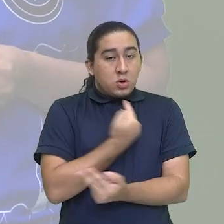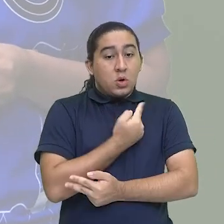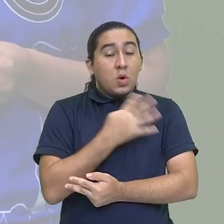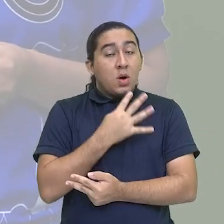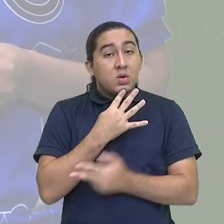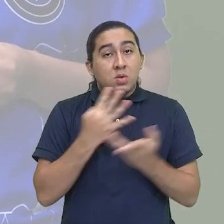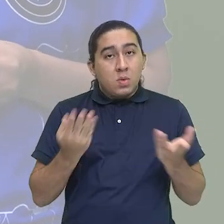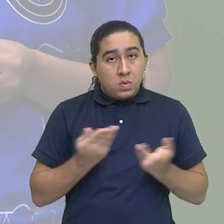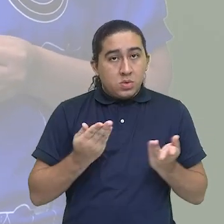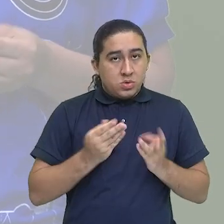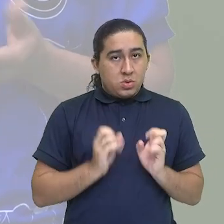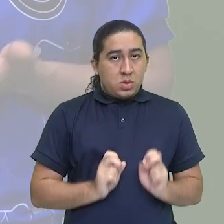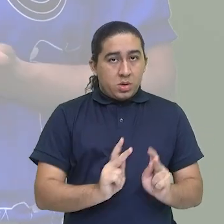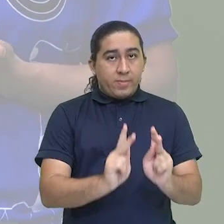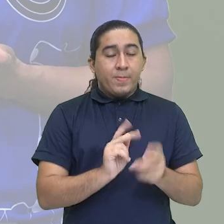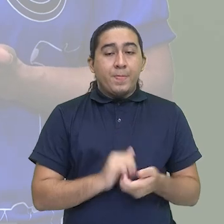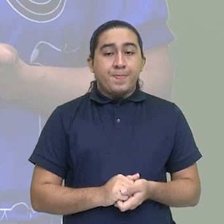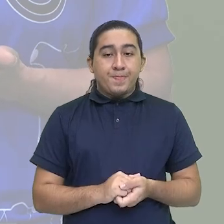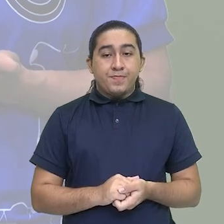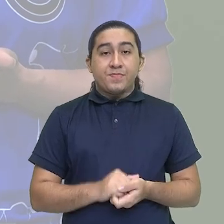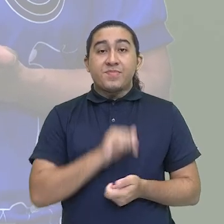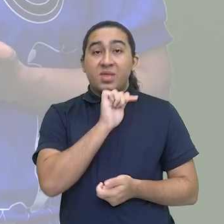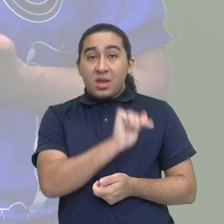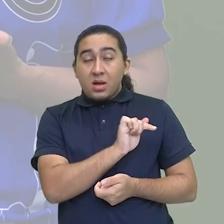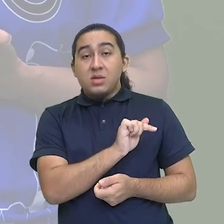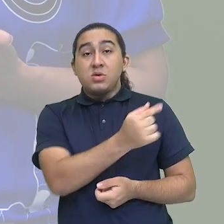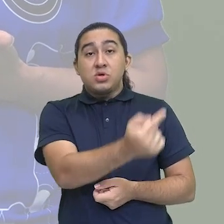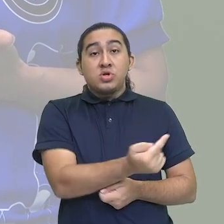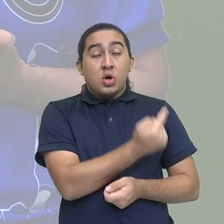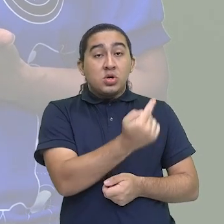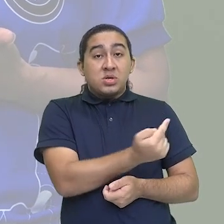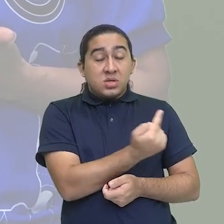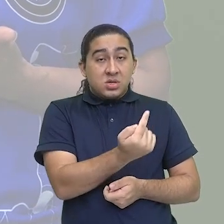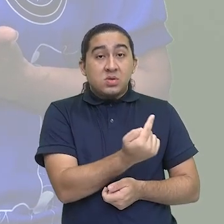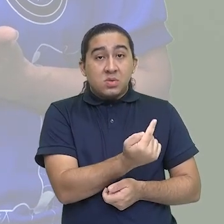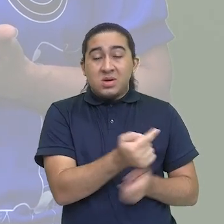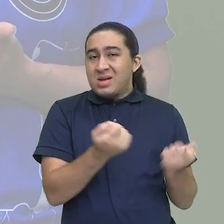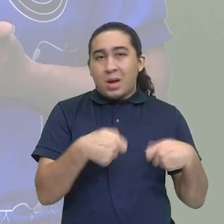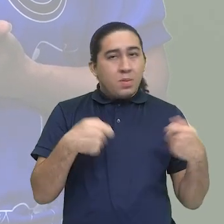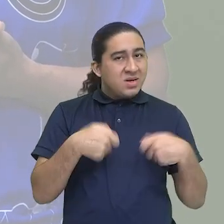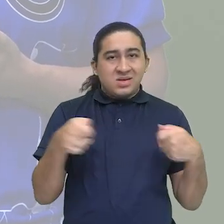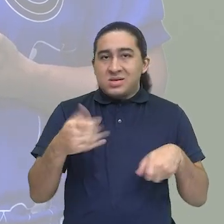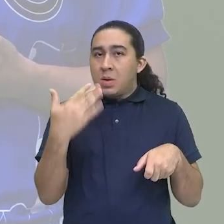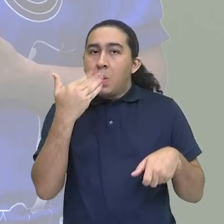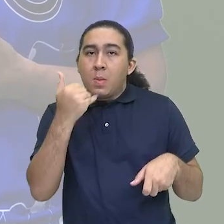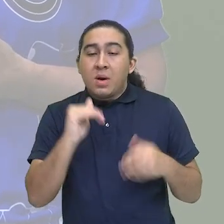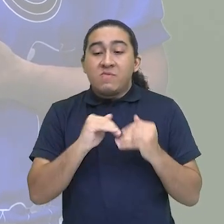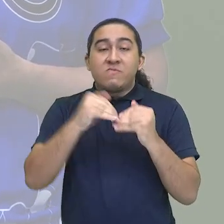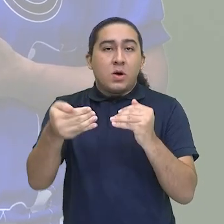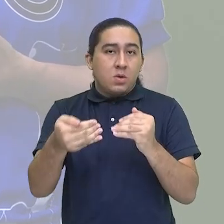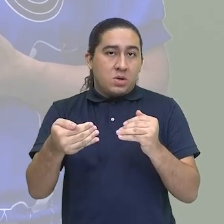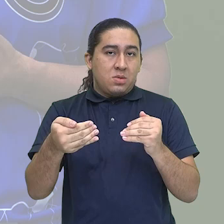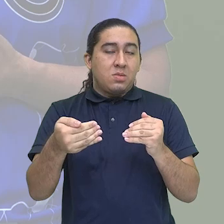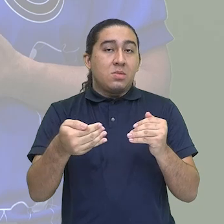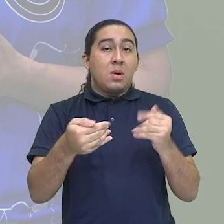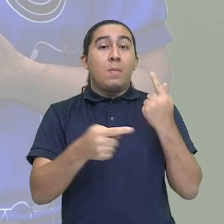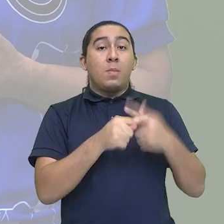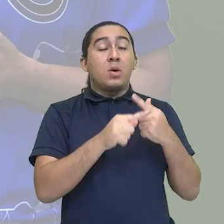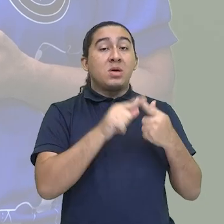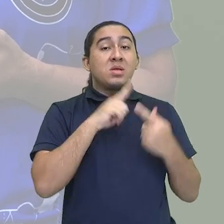dia. Tá bom? Então, eles são os seres que conseguem produzir o seu próprio alimento através do processo chamado